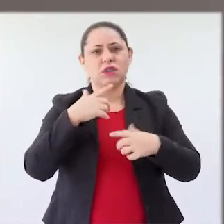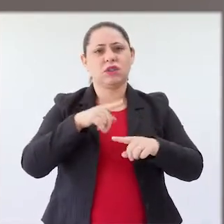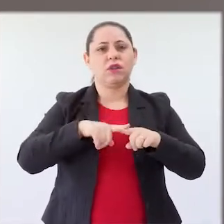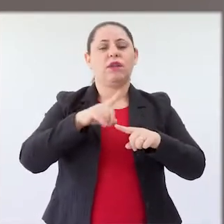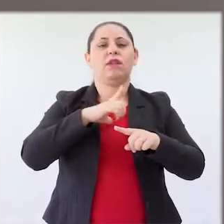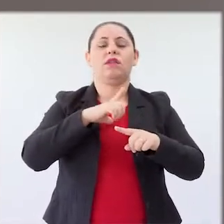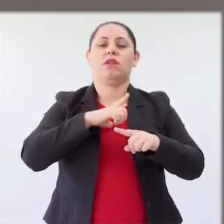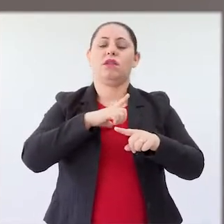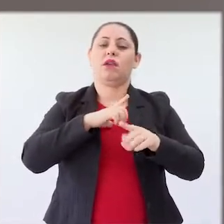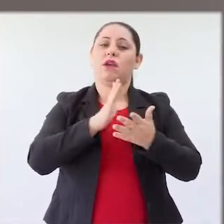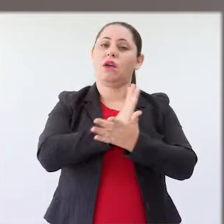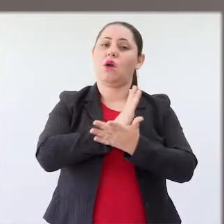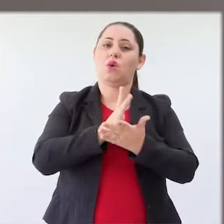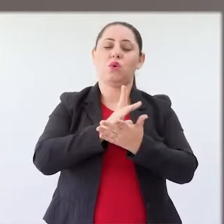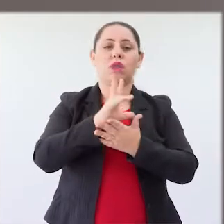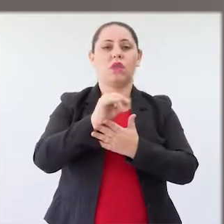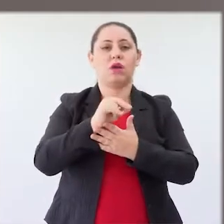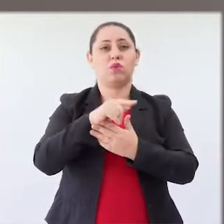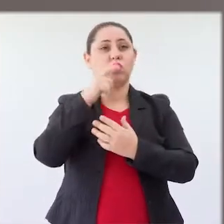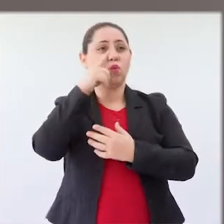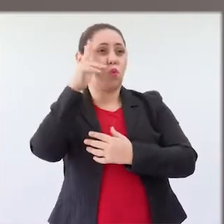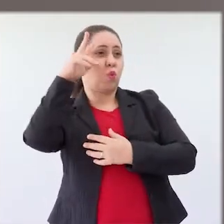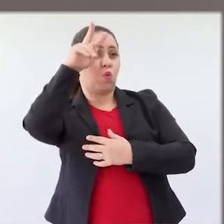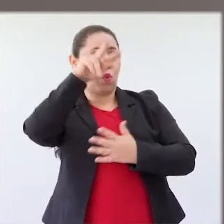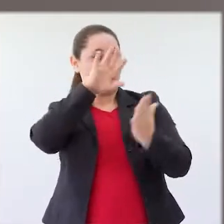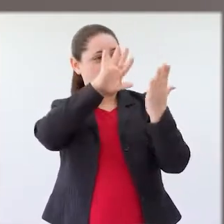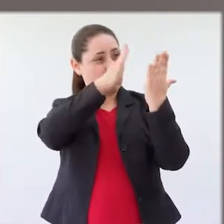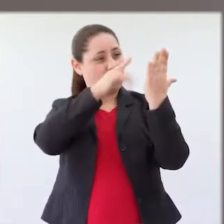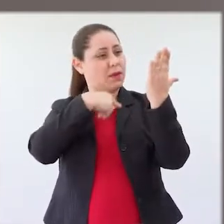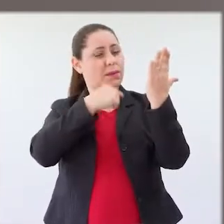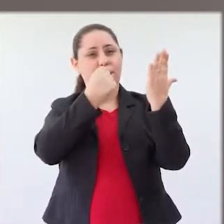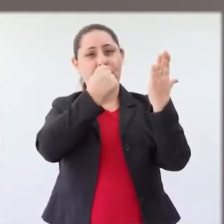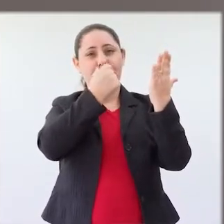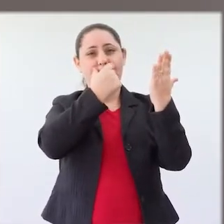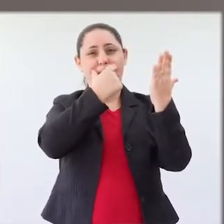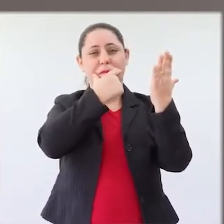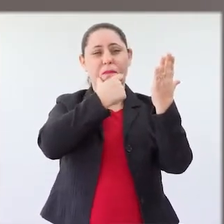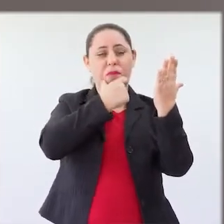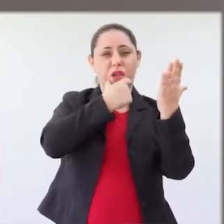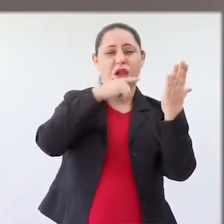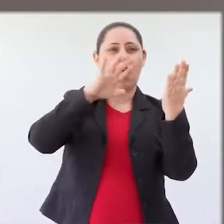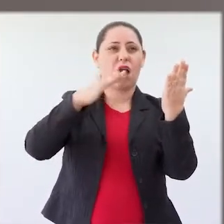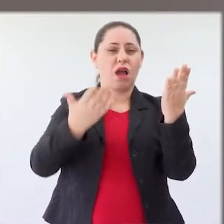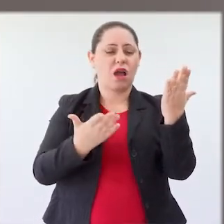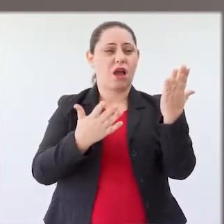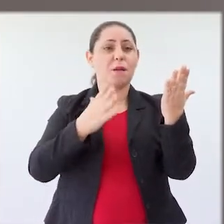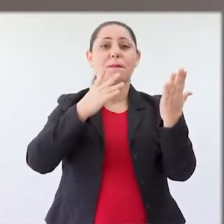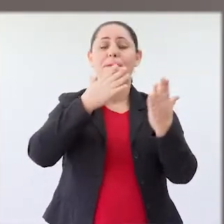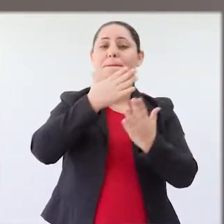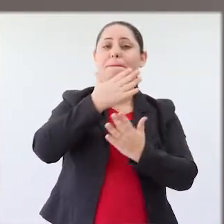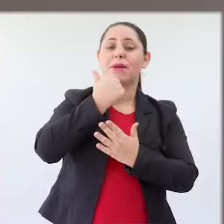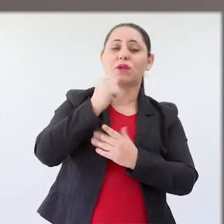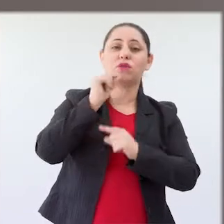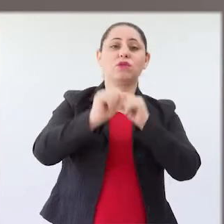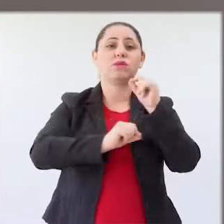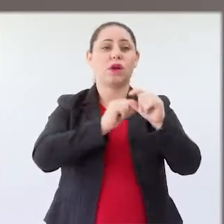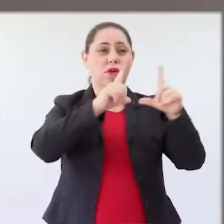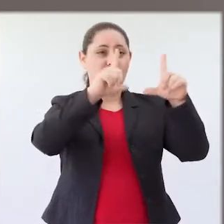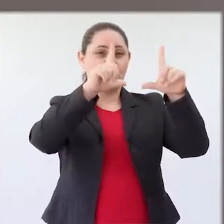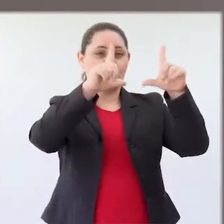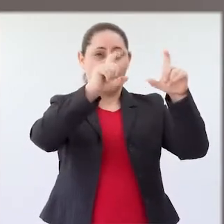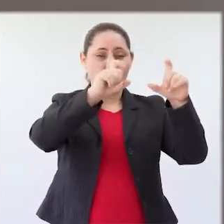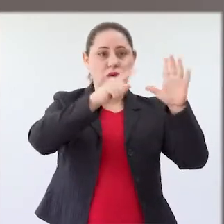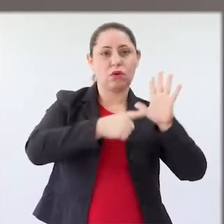que não está bom ao olhar no espelho. Se é um bigode chinês, vamos melhorar isso, mas eu tiro uma